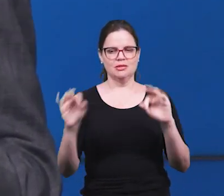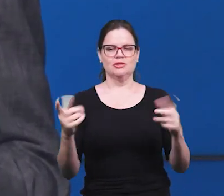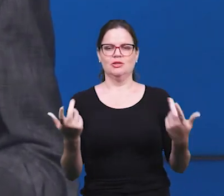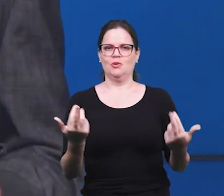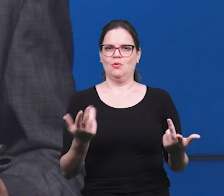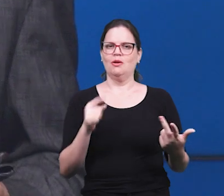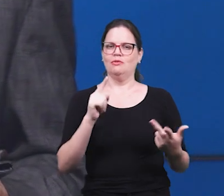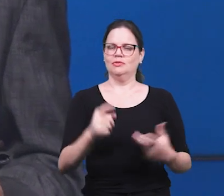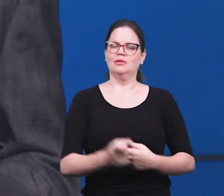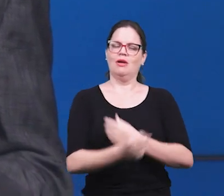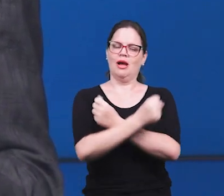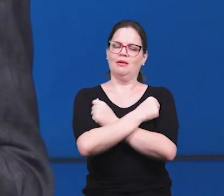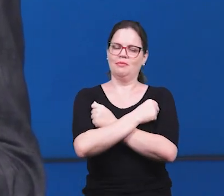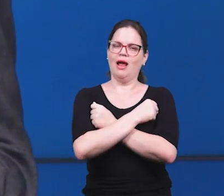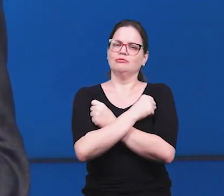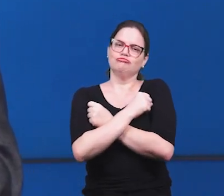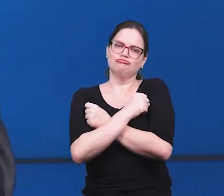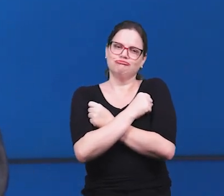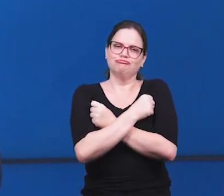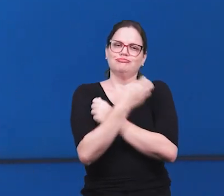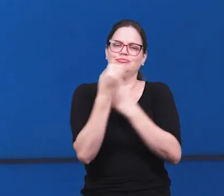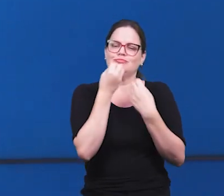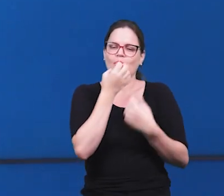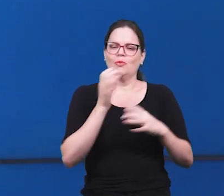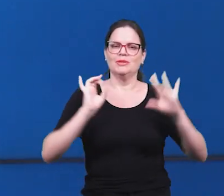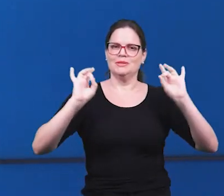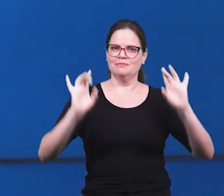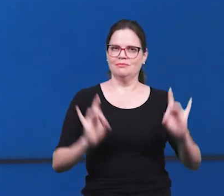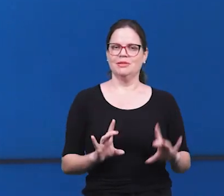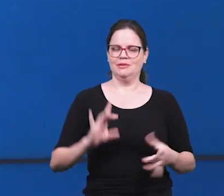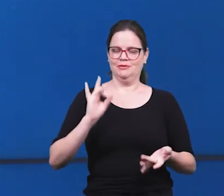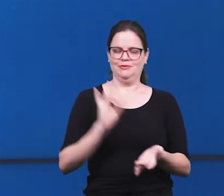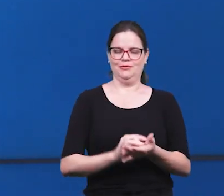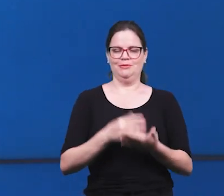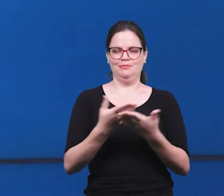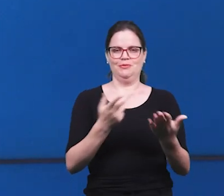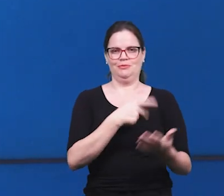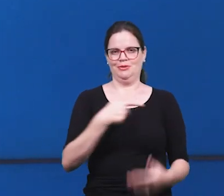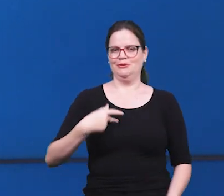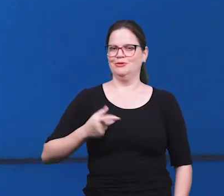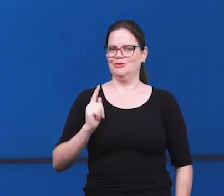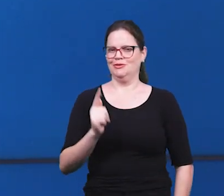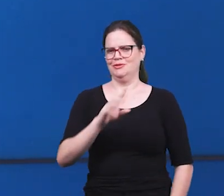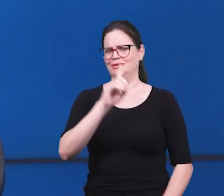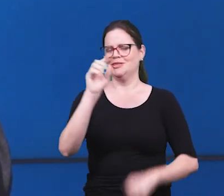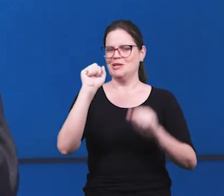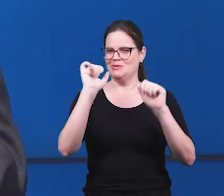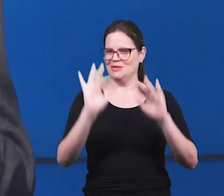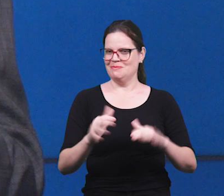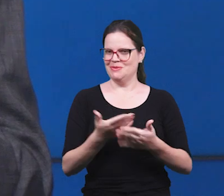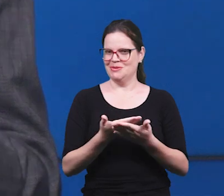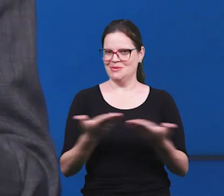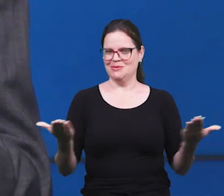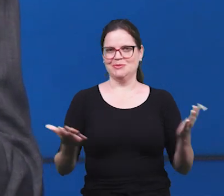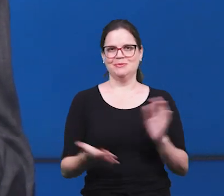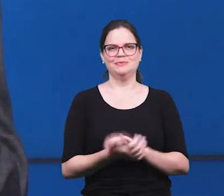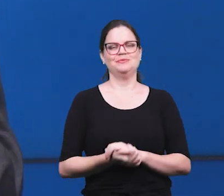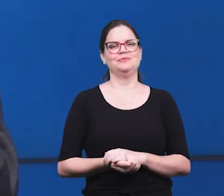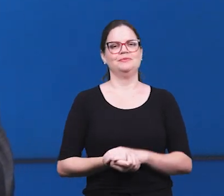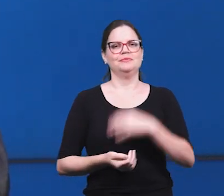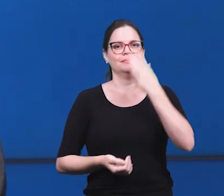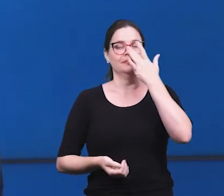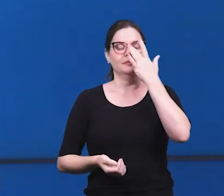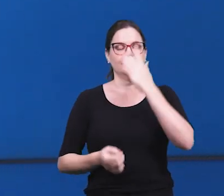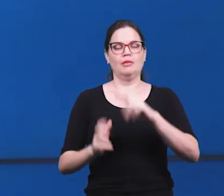ali o seu abraço tão carinhoso, tão especial e tão sincero para o pastor Gedeuti. Que Deus te abençoe, Ilo, pela